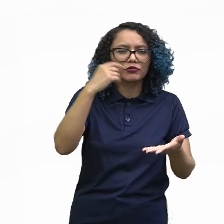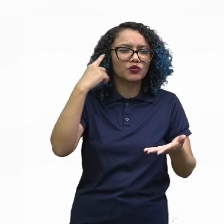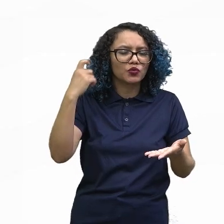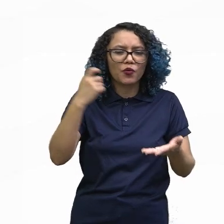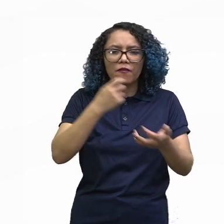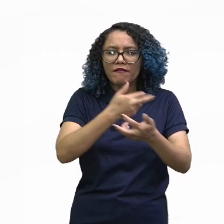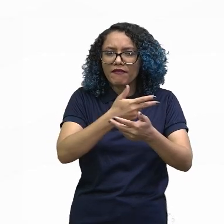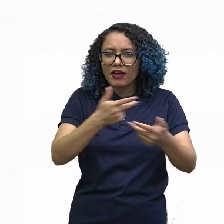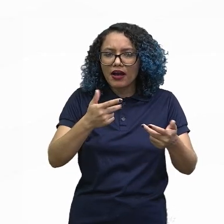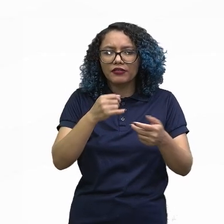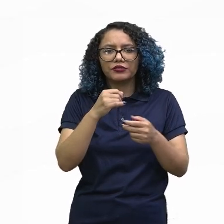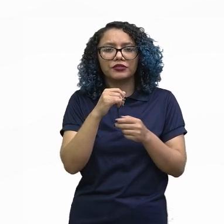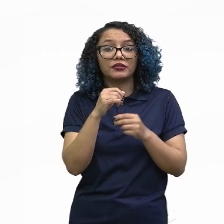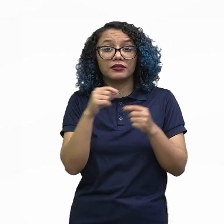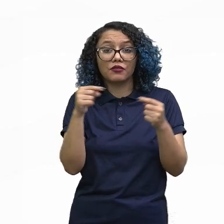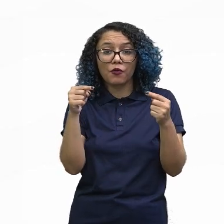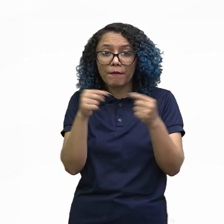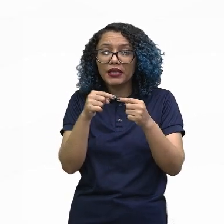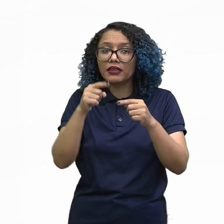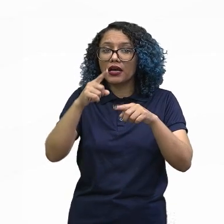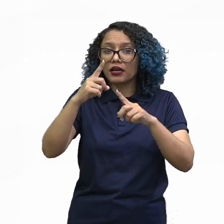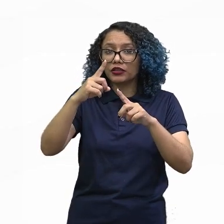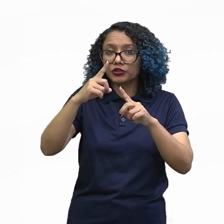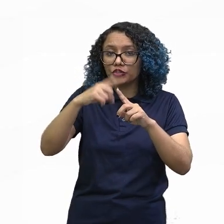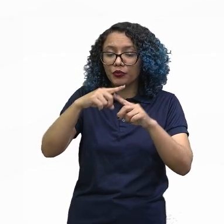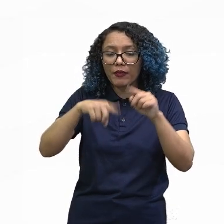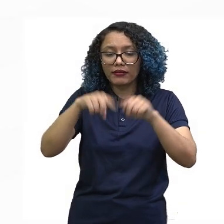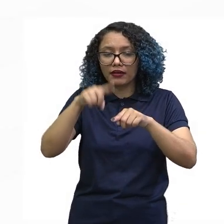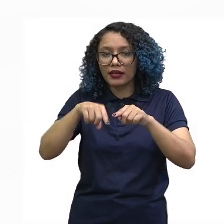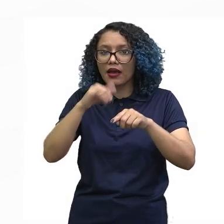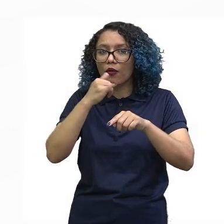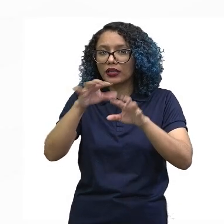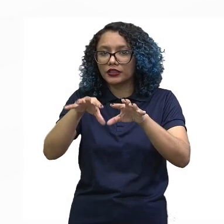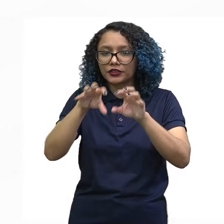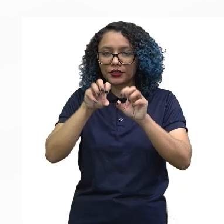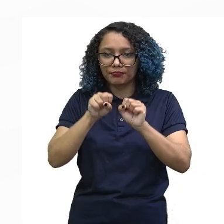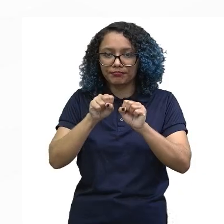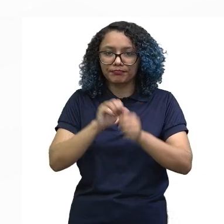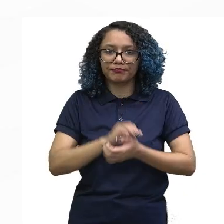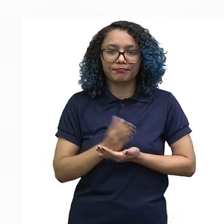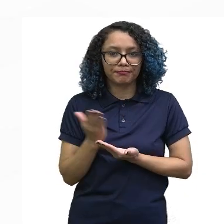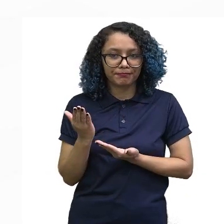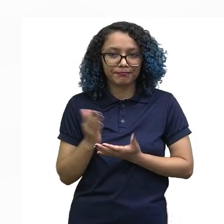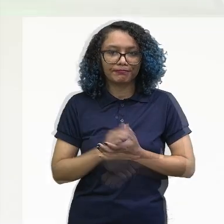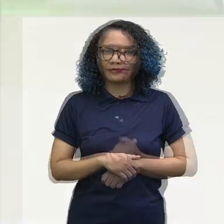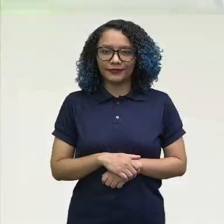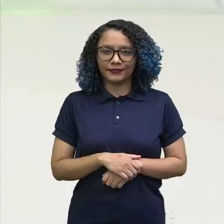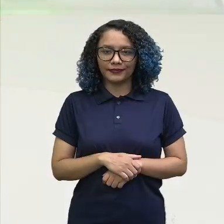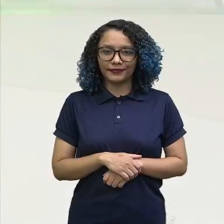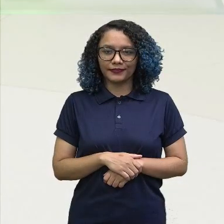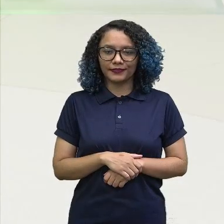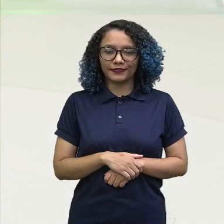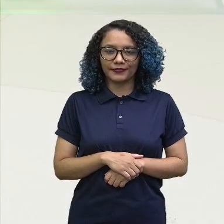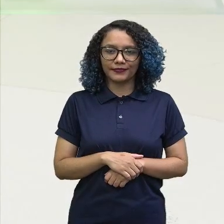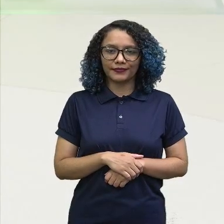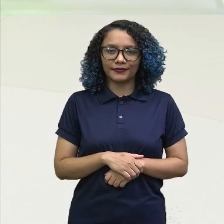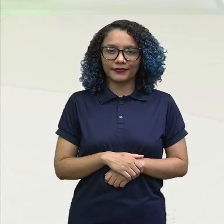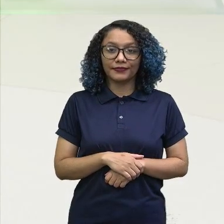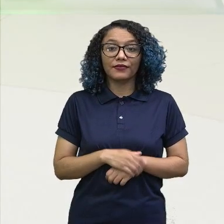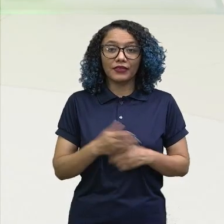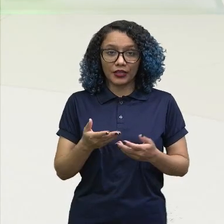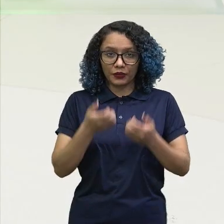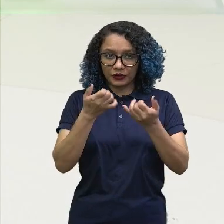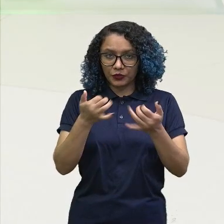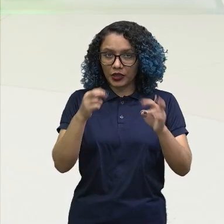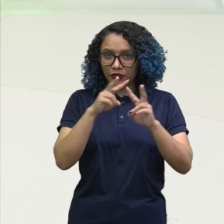som são exemplos de receptores. Isso aí, pessoal. Muito bem, olha só. Como estamos falando